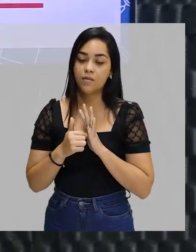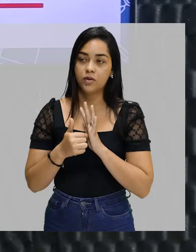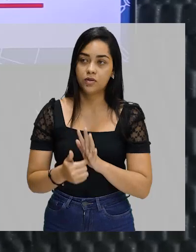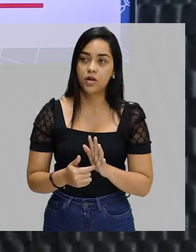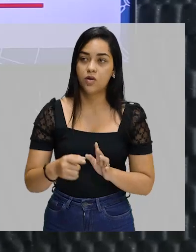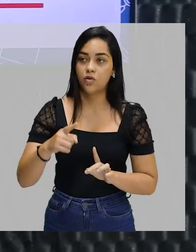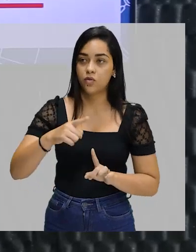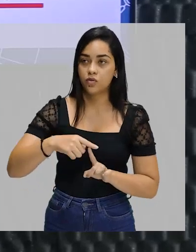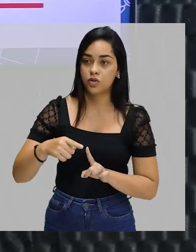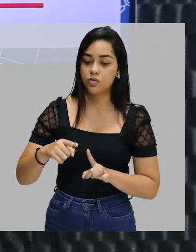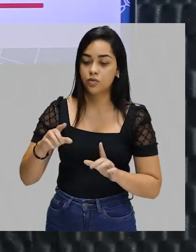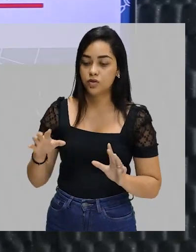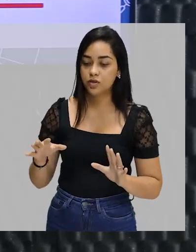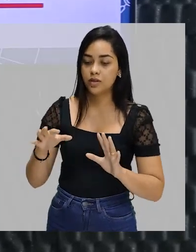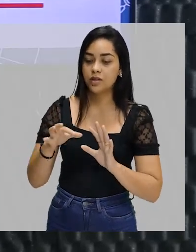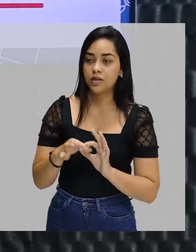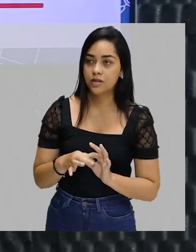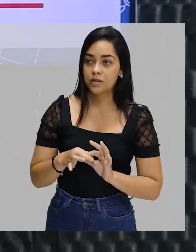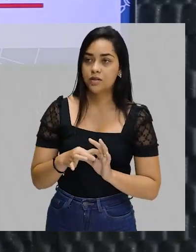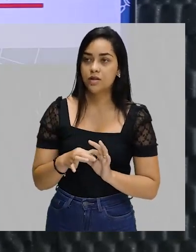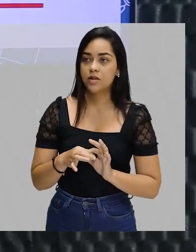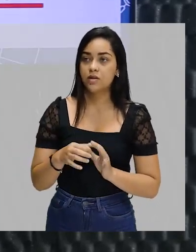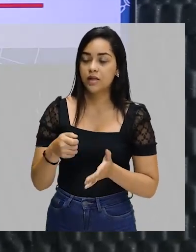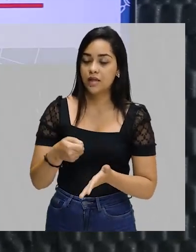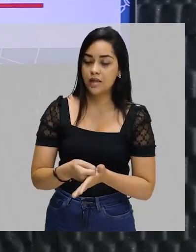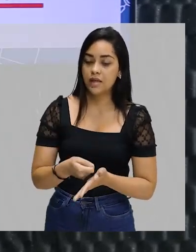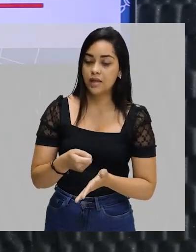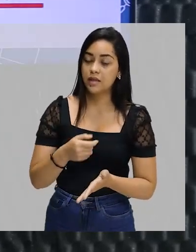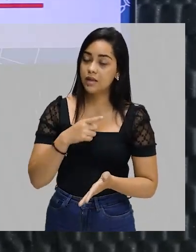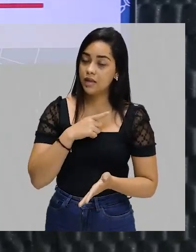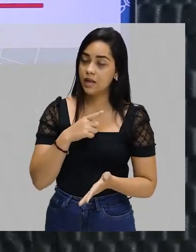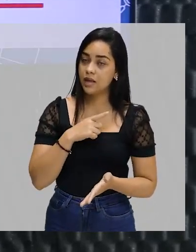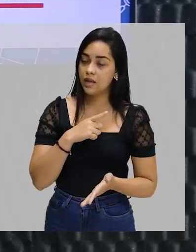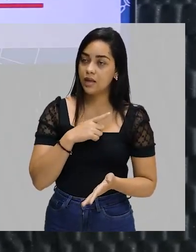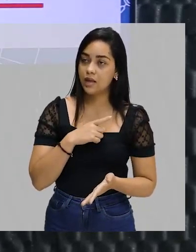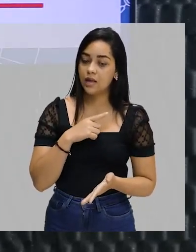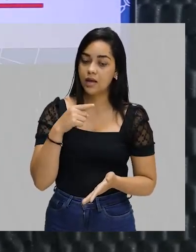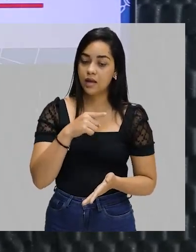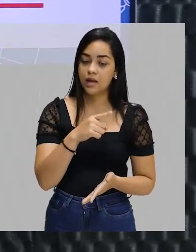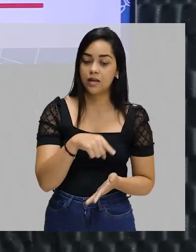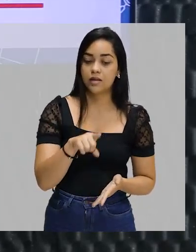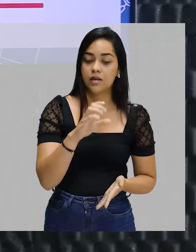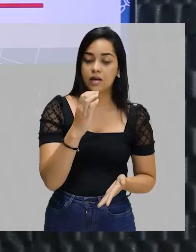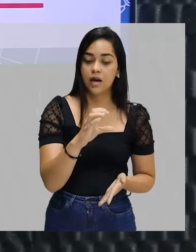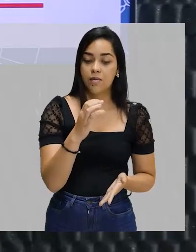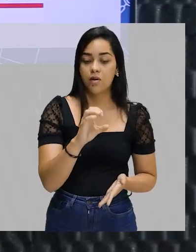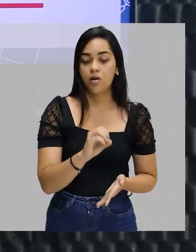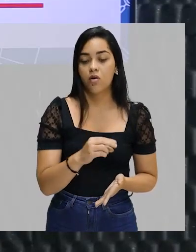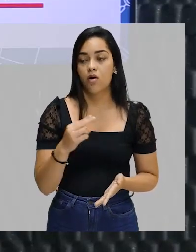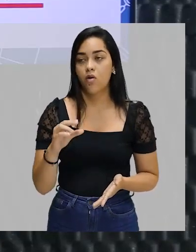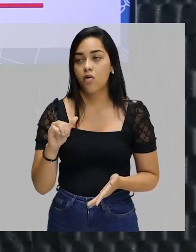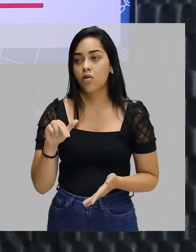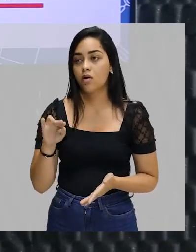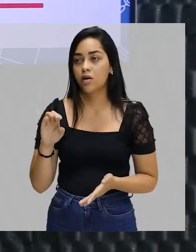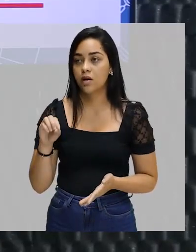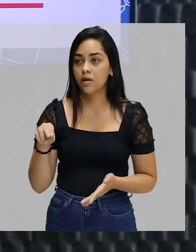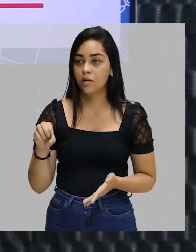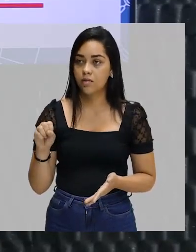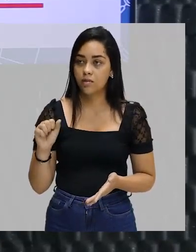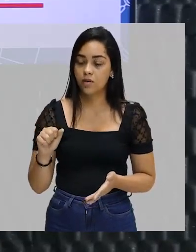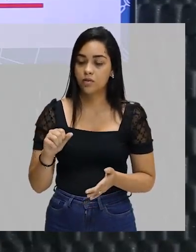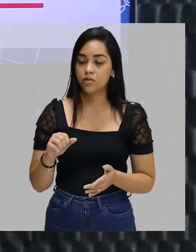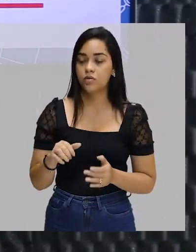o tipo de ligação que existe entre aqueles carbonos ou entre os carbonos da